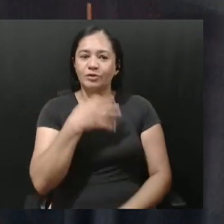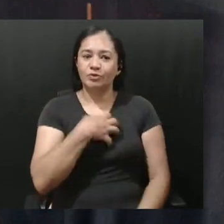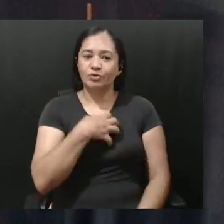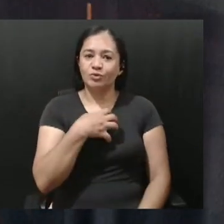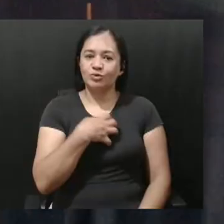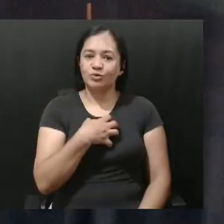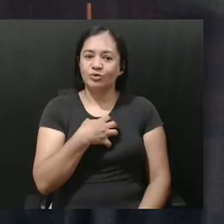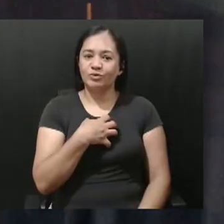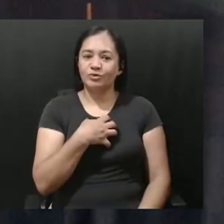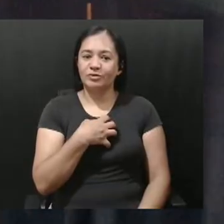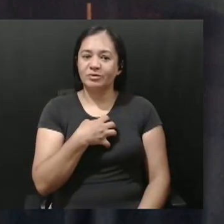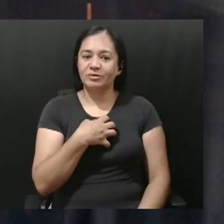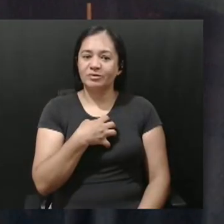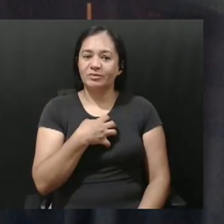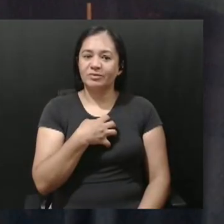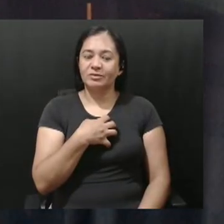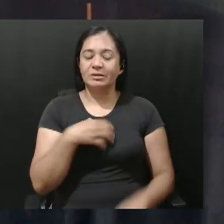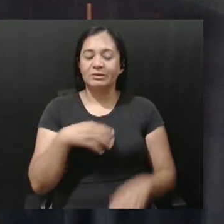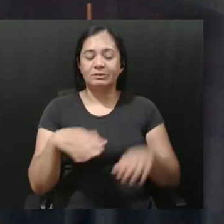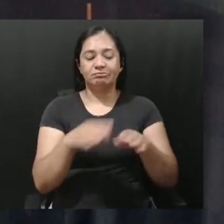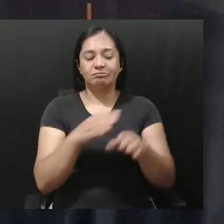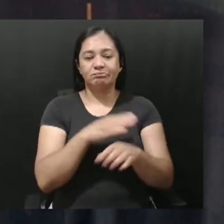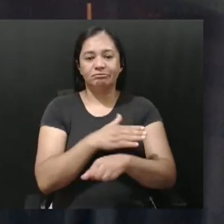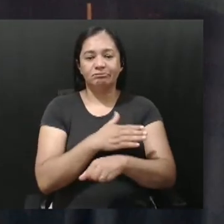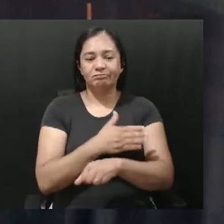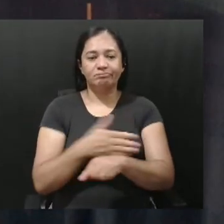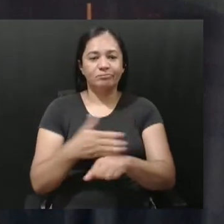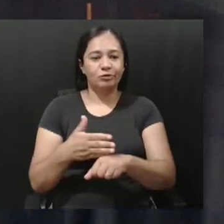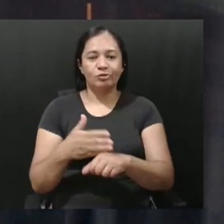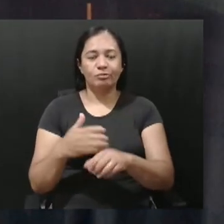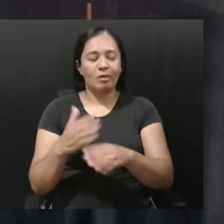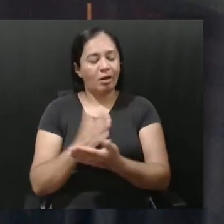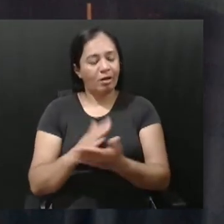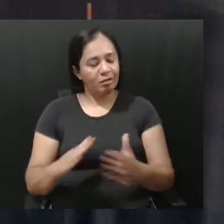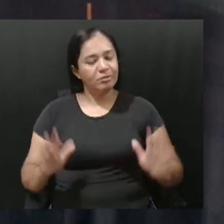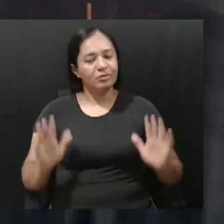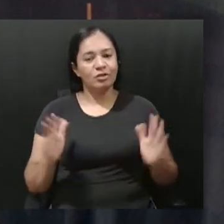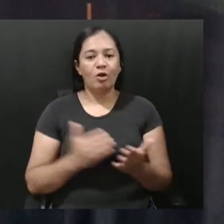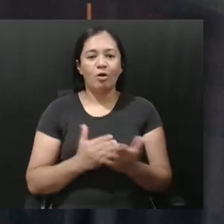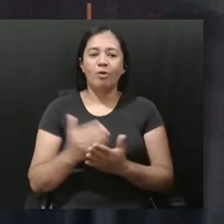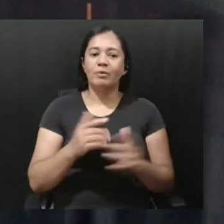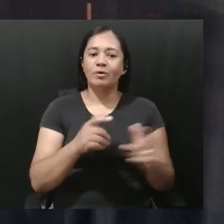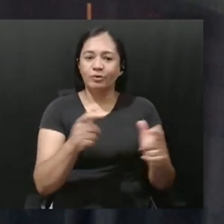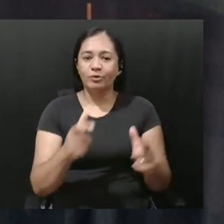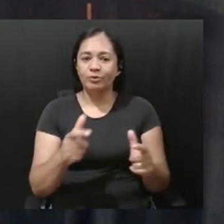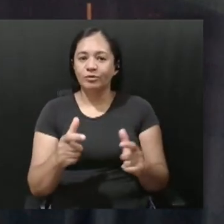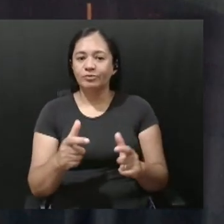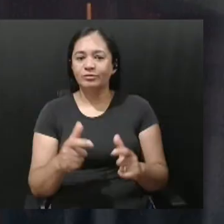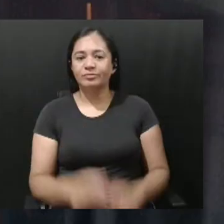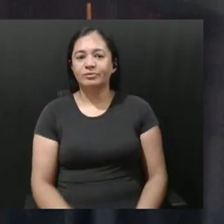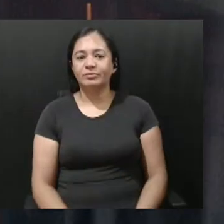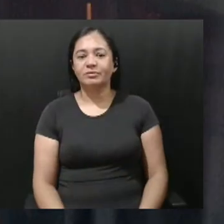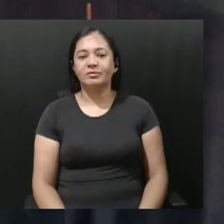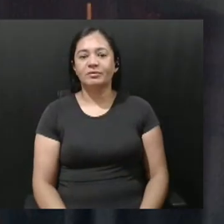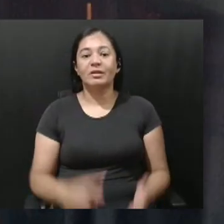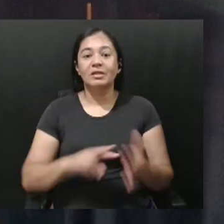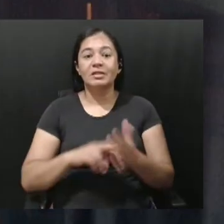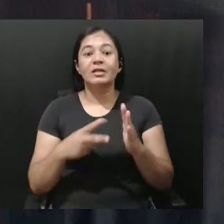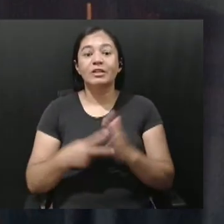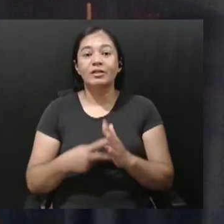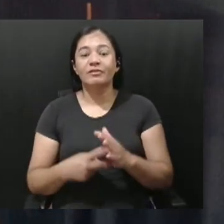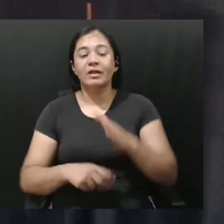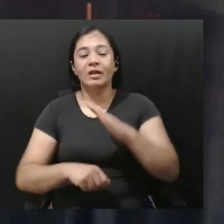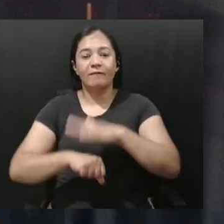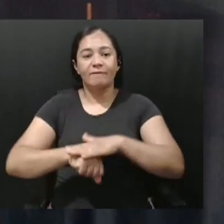esses padrões, né, é isso, né, exato. precisa começar em algum lugar, né, quebrar o padrão quer dizer fazer diferente, né, quer Uhum. dizer